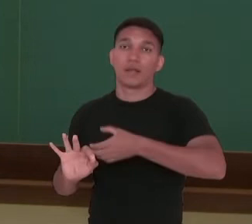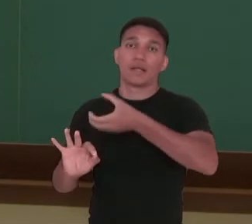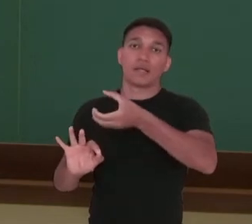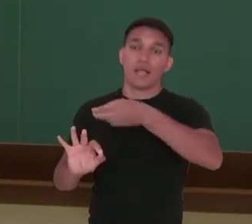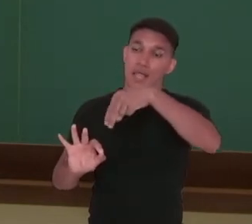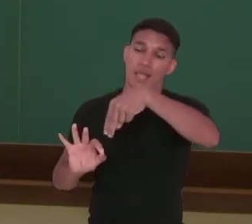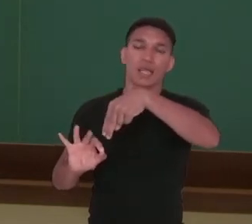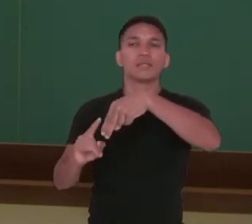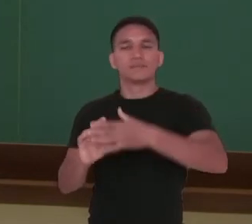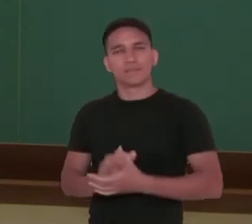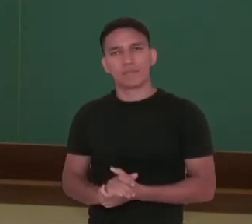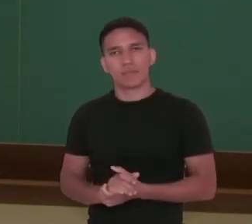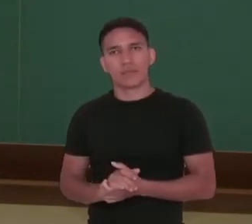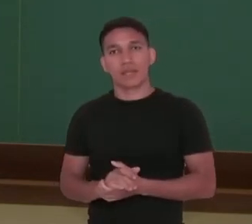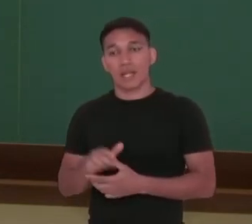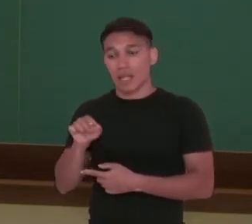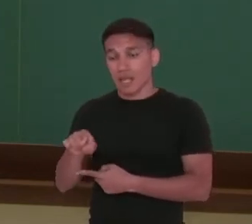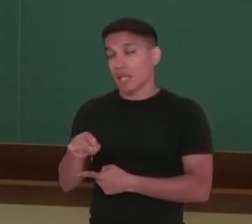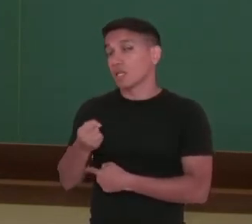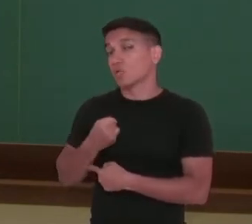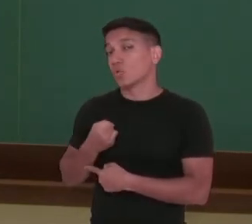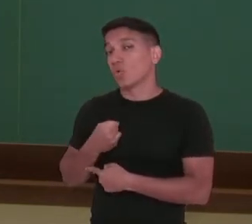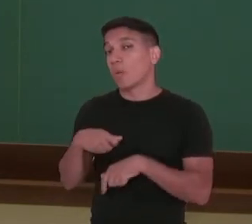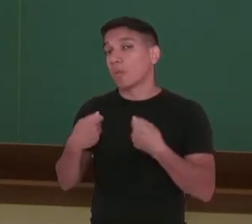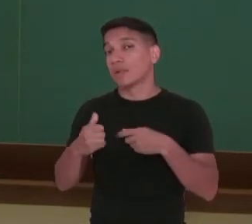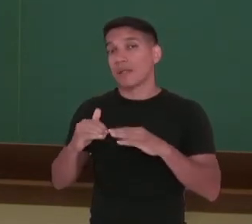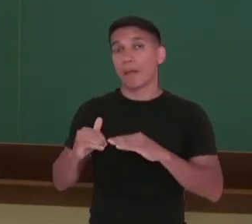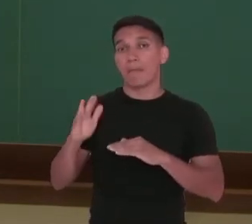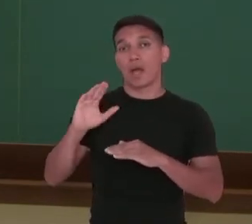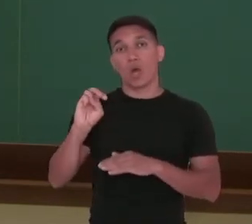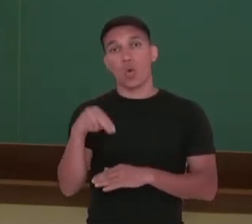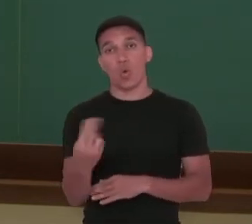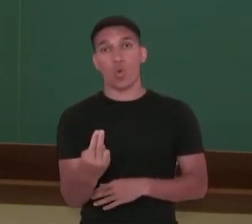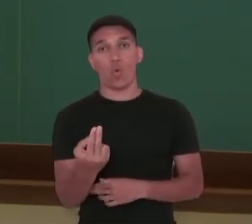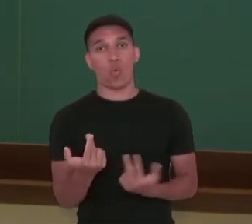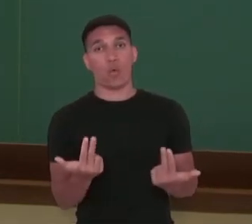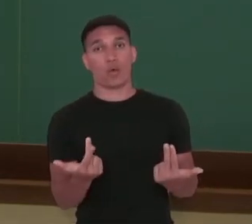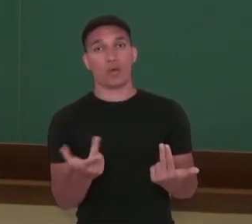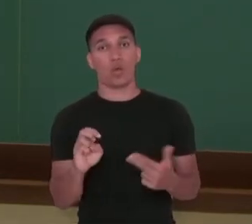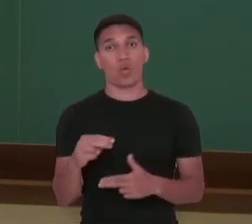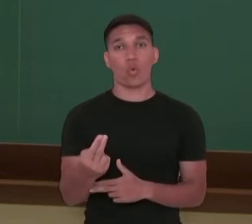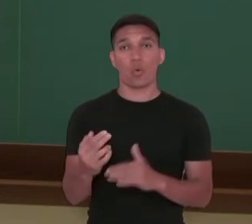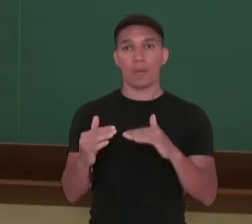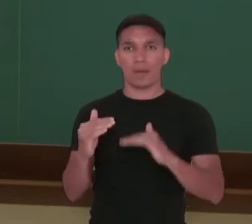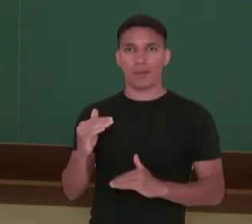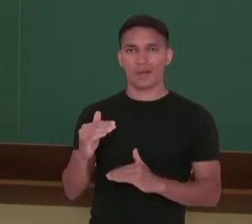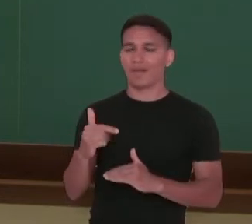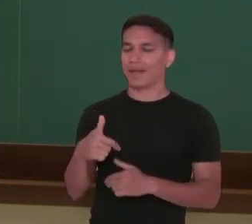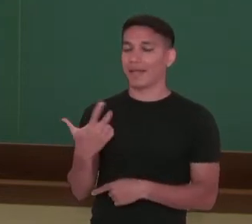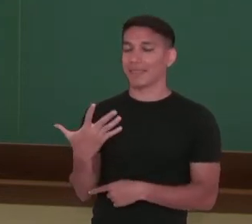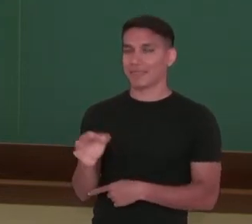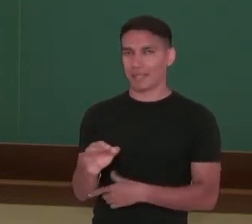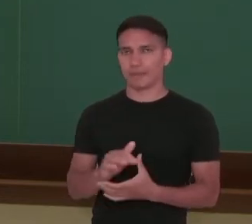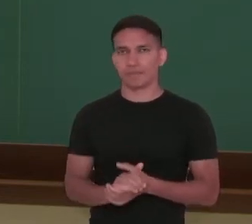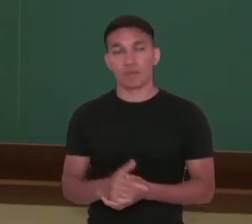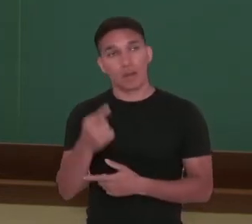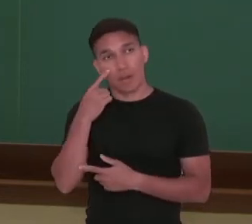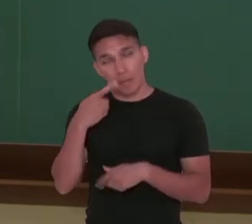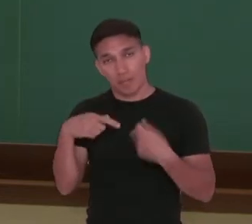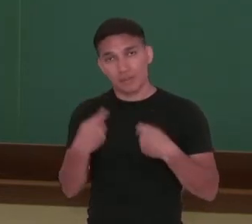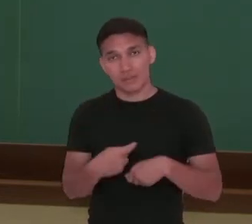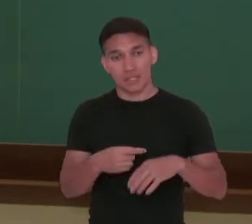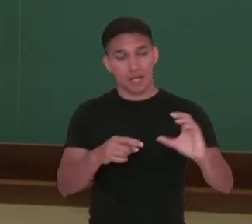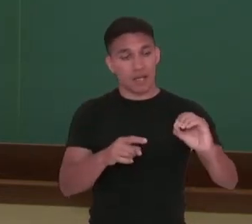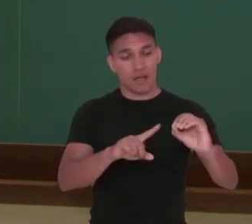n. Este número, pessoal, ele tem que ser maior ou igual a 1 e menor que 10. Então, o que você faz? Você vai deslocar a